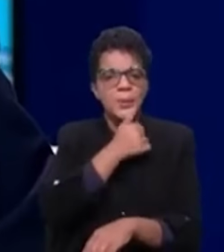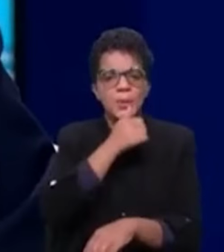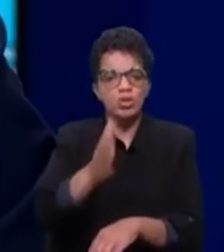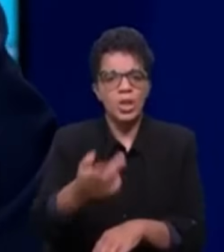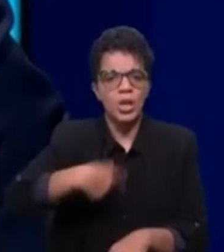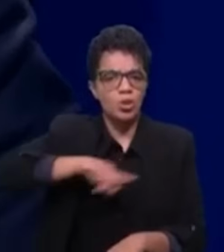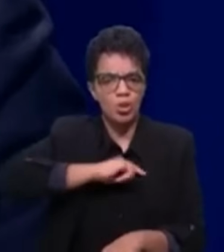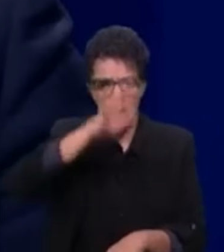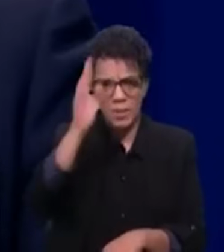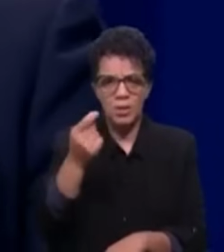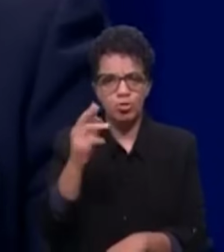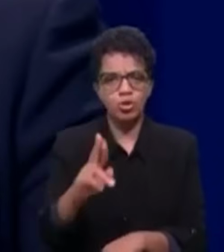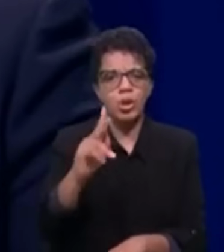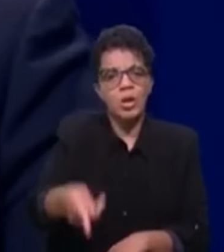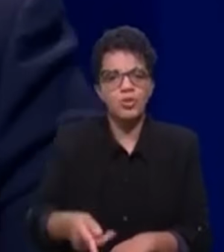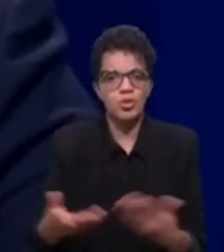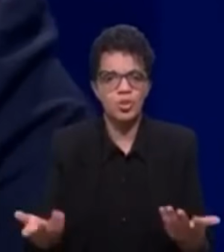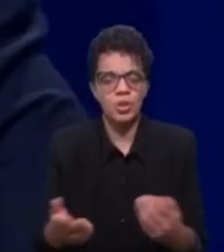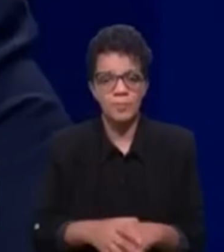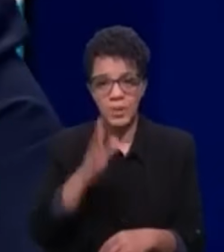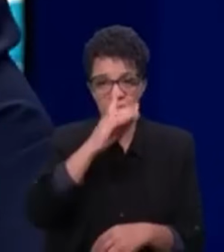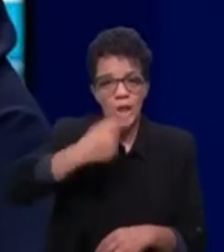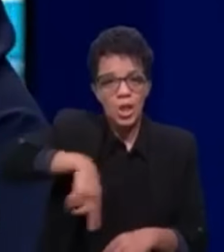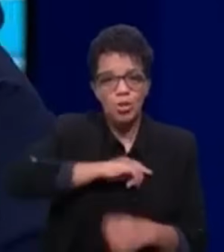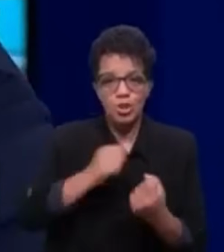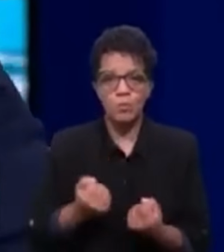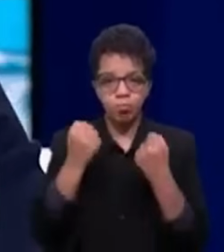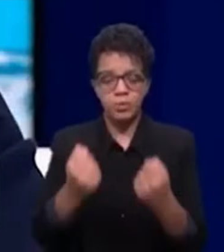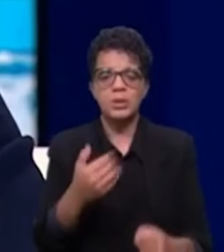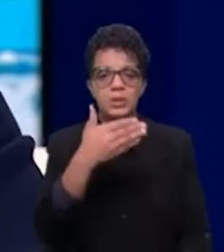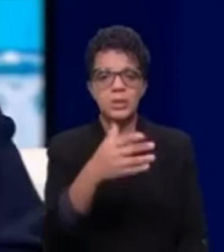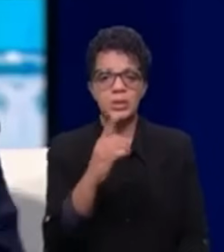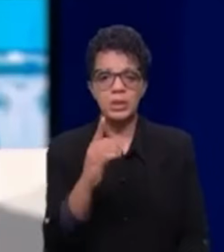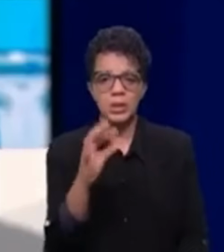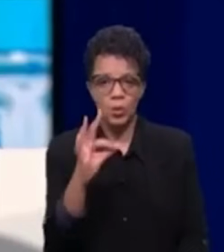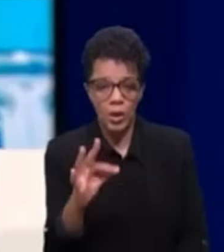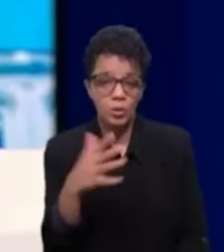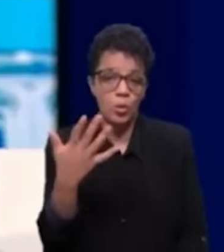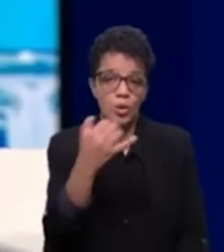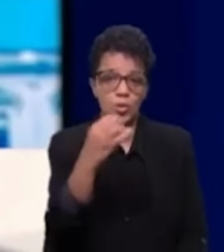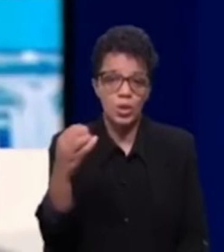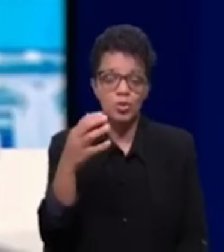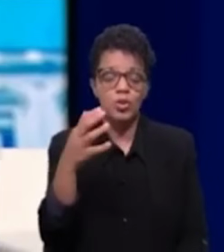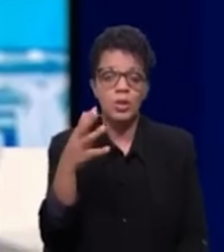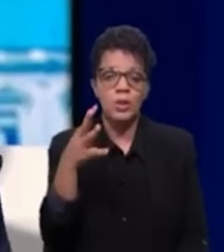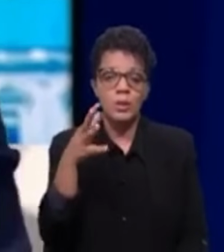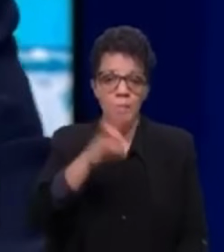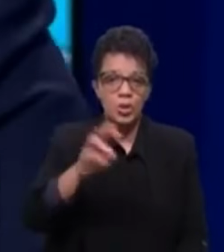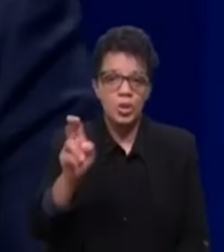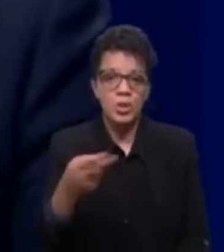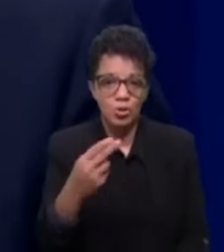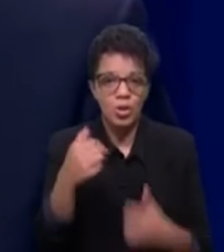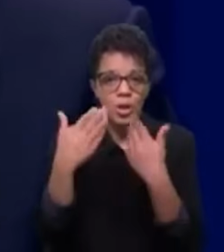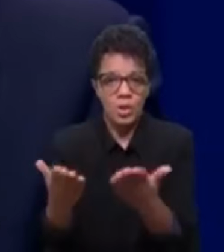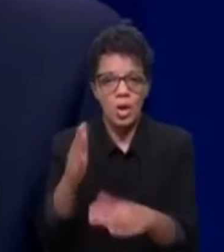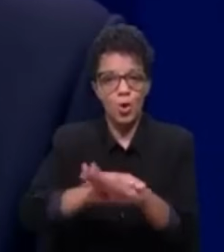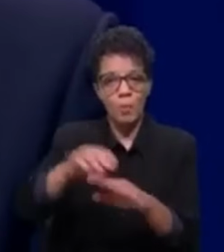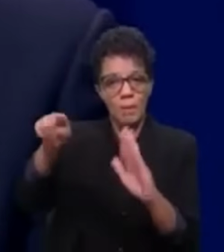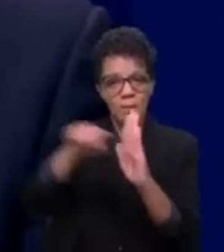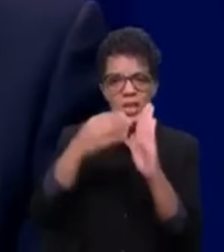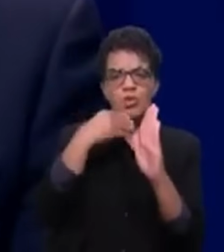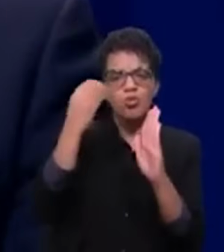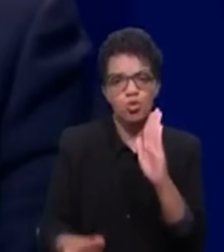sabemos quanto é que custava agora se nós não conseguimos dar cerca de 164 ou 200.000 ou 200 milhões de euros para uma medida que é